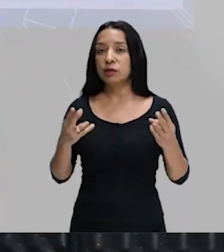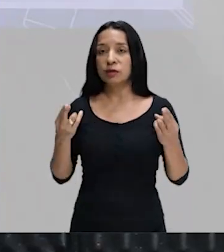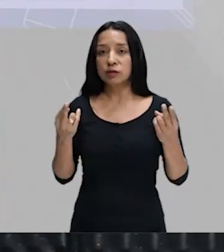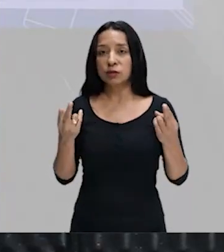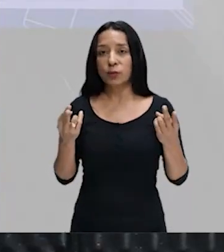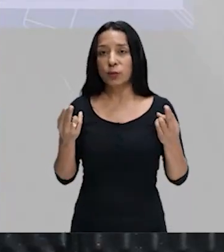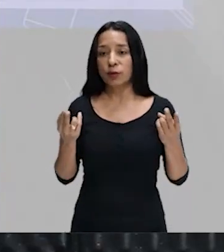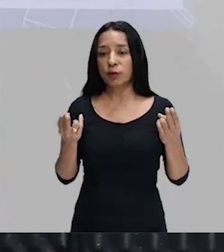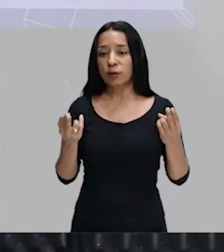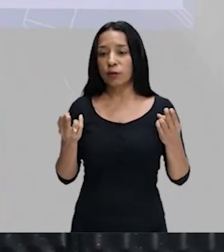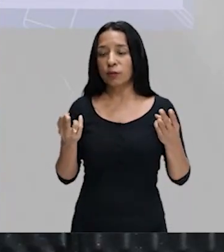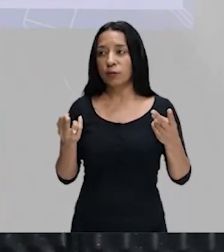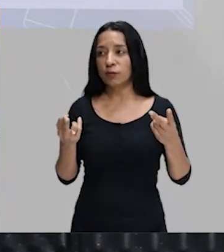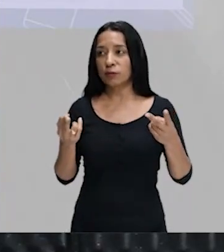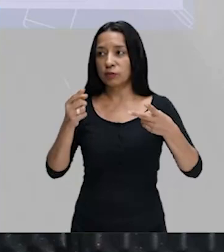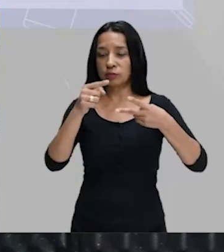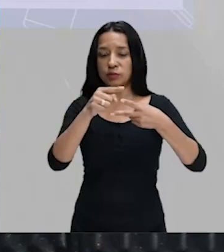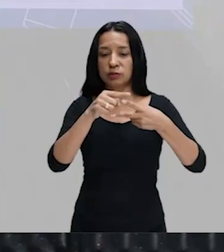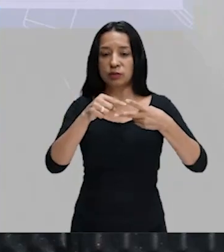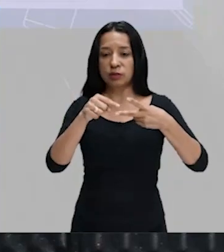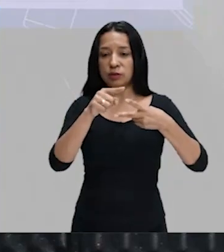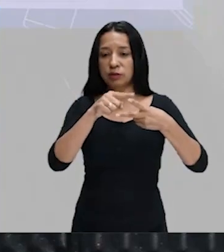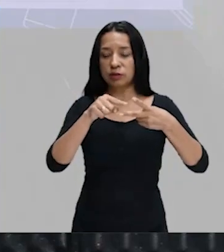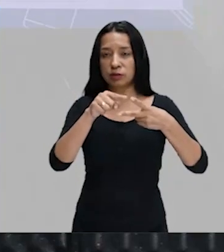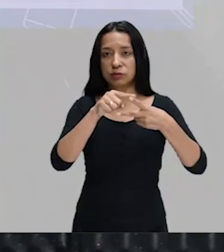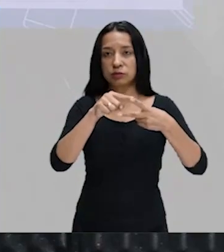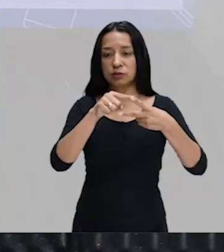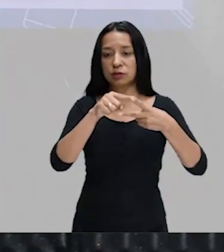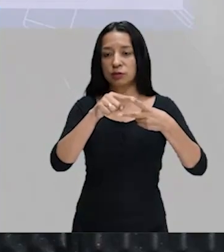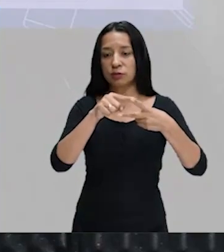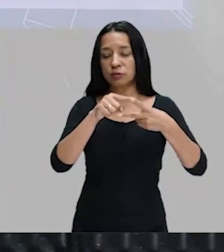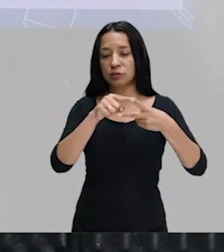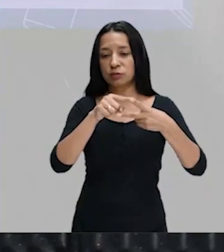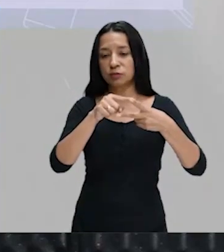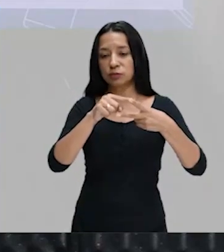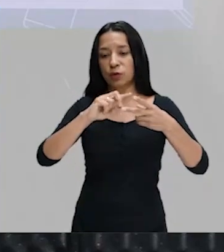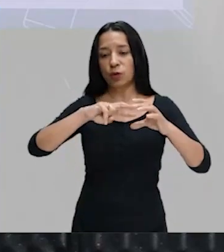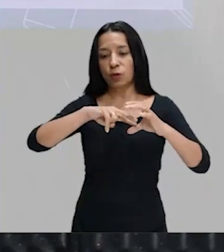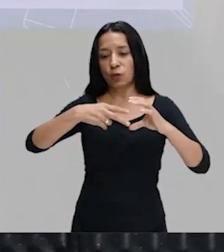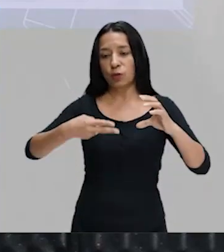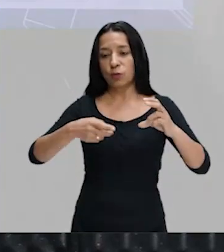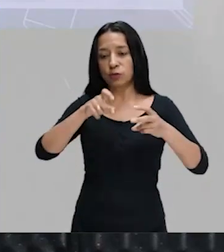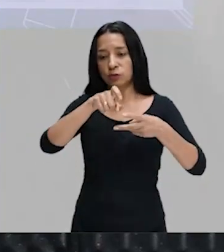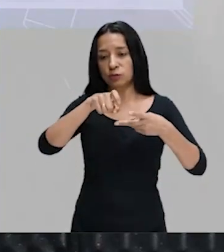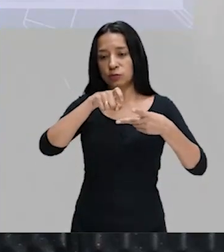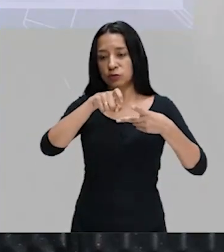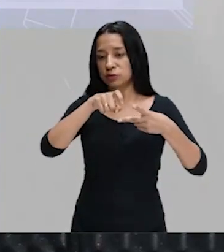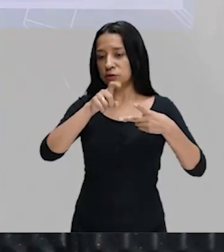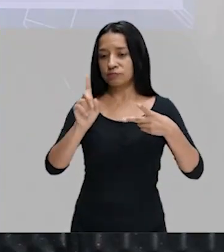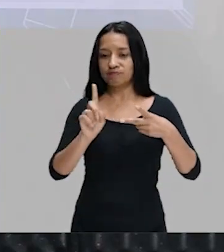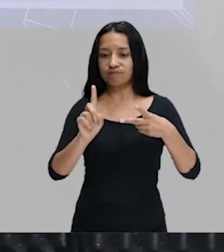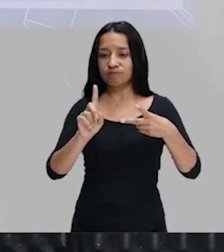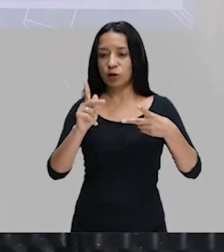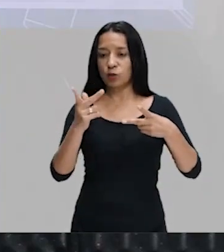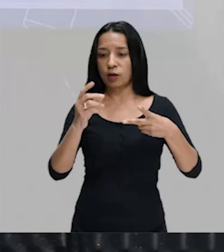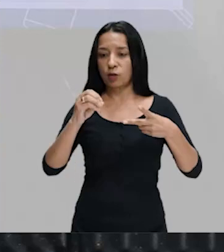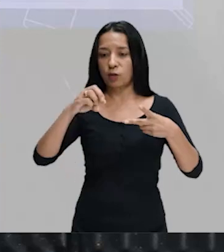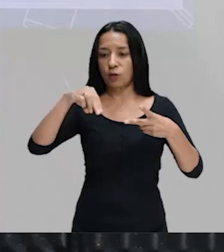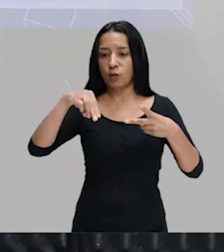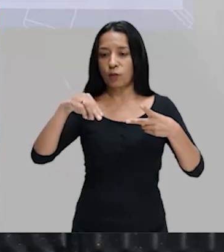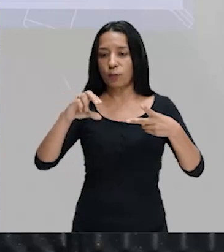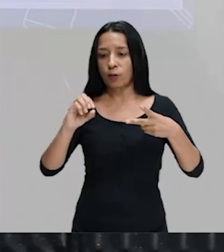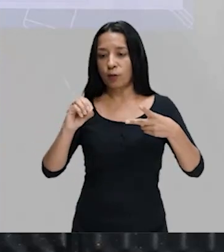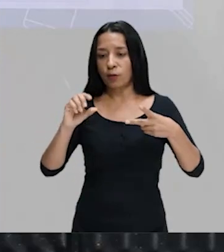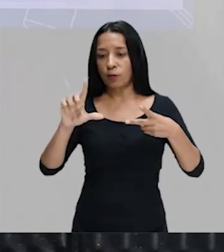forma, nessa região aqui, ela é uma região do cromossomo X que não é homóloga. Não tem os